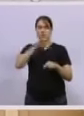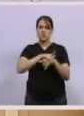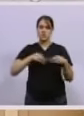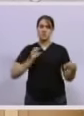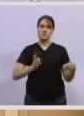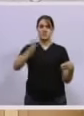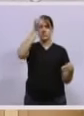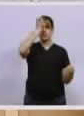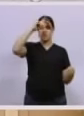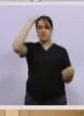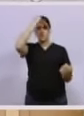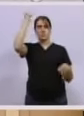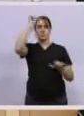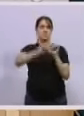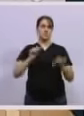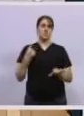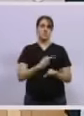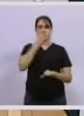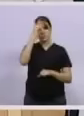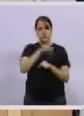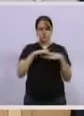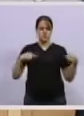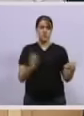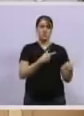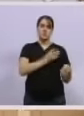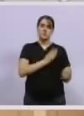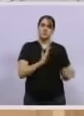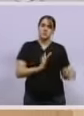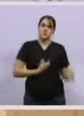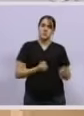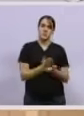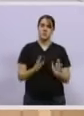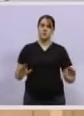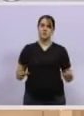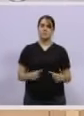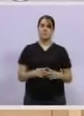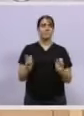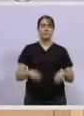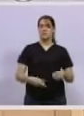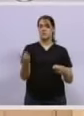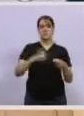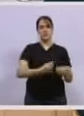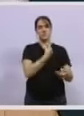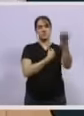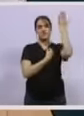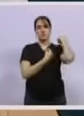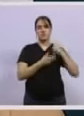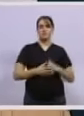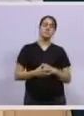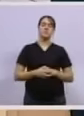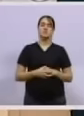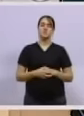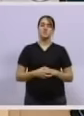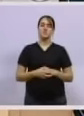Santo age em nós, Ele age para nos curar. E nesse mar da vida, não dá mais para voltar não. Ergue seus braços como se